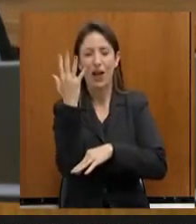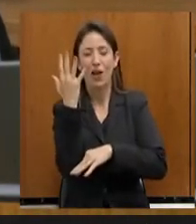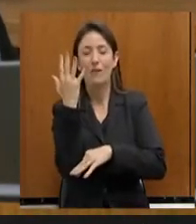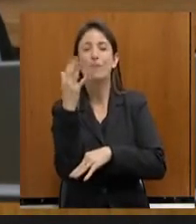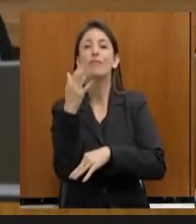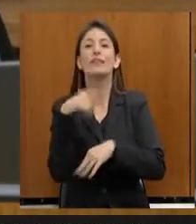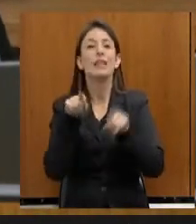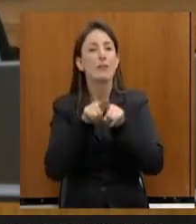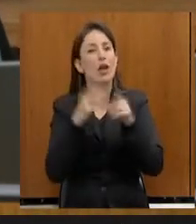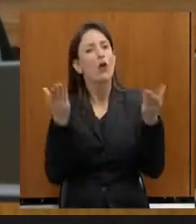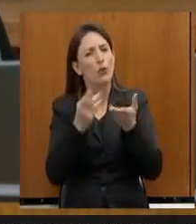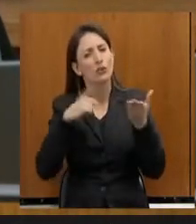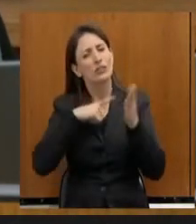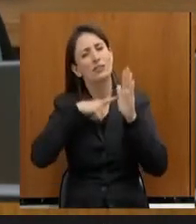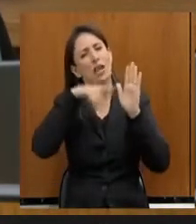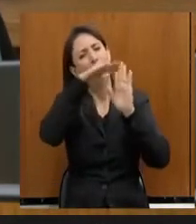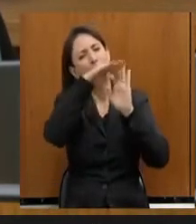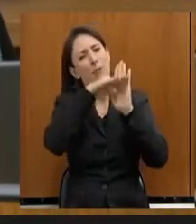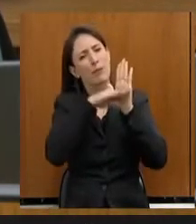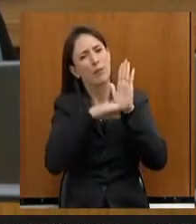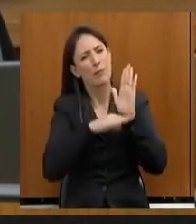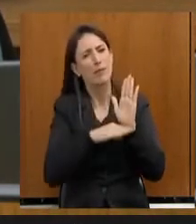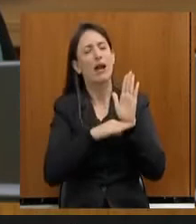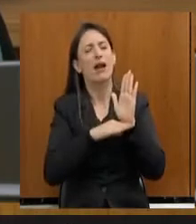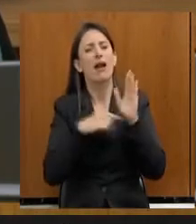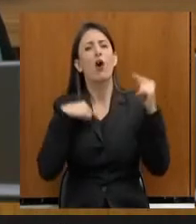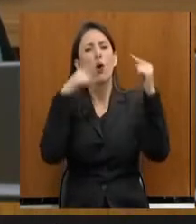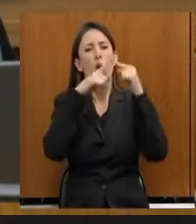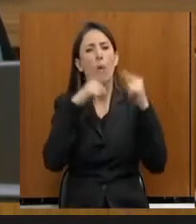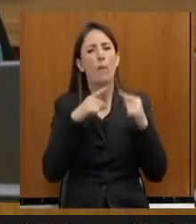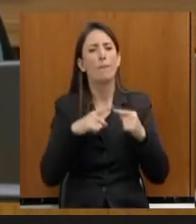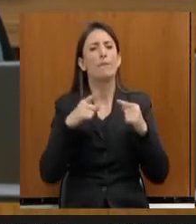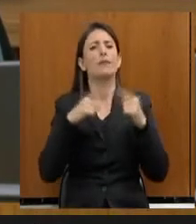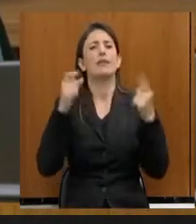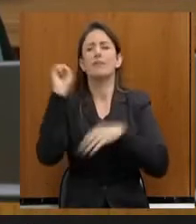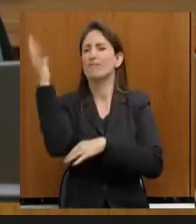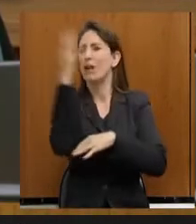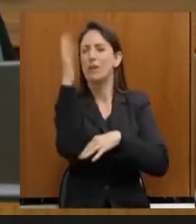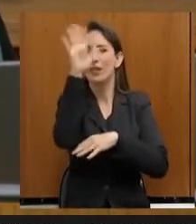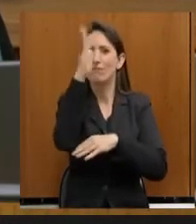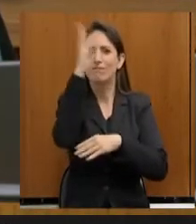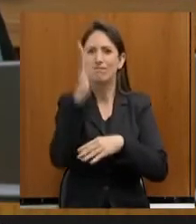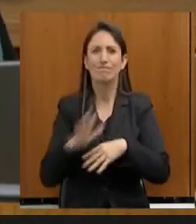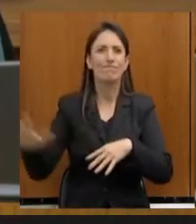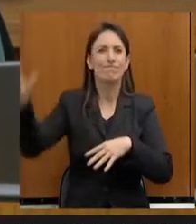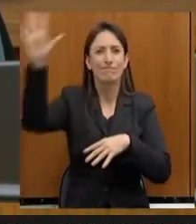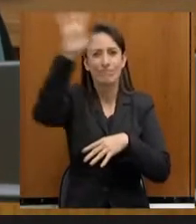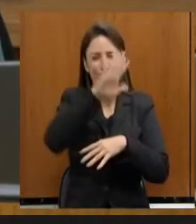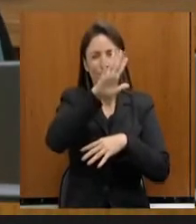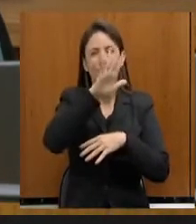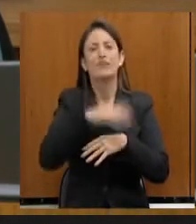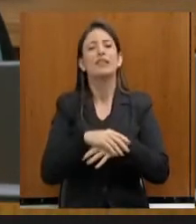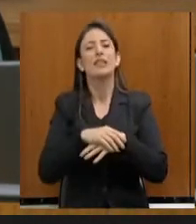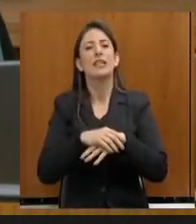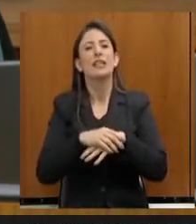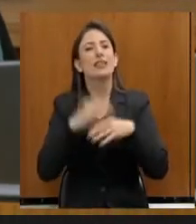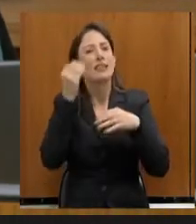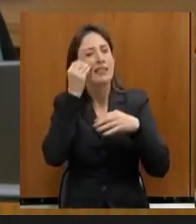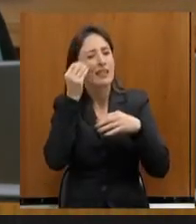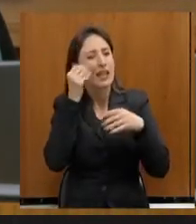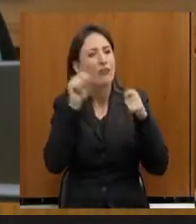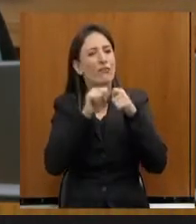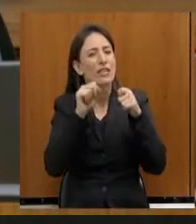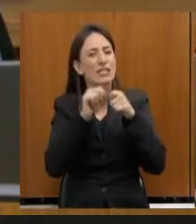que hoje são nacionais como instituição do licenciamento ambiental simplificado seja através